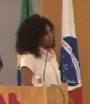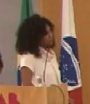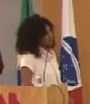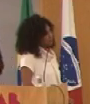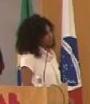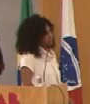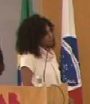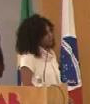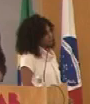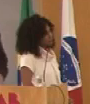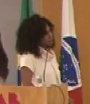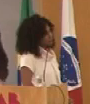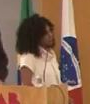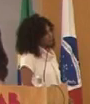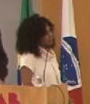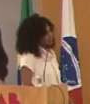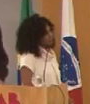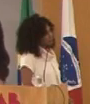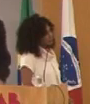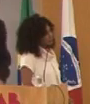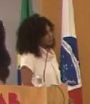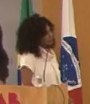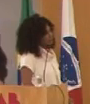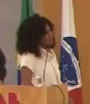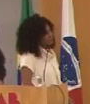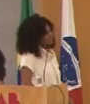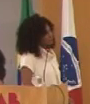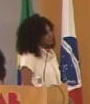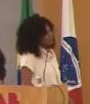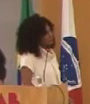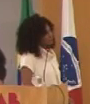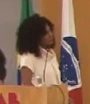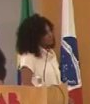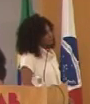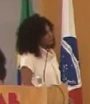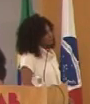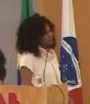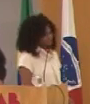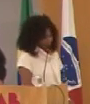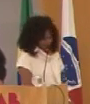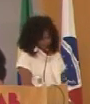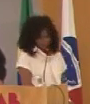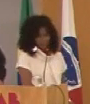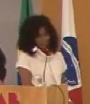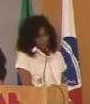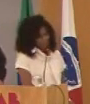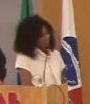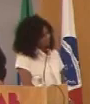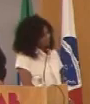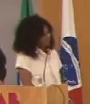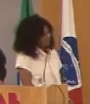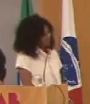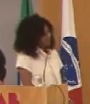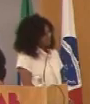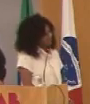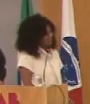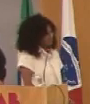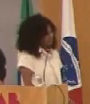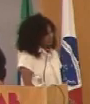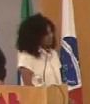Vida Severina. Não há melhor resposta que o espetáculo da vida.